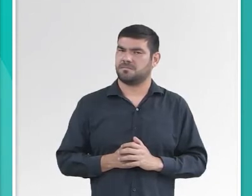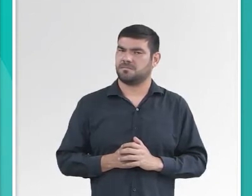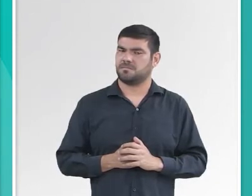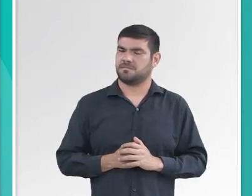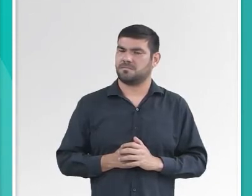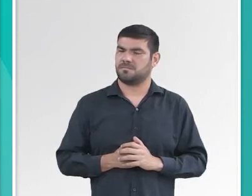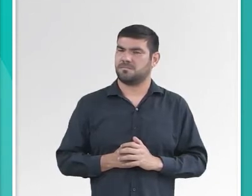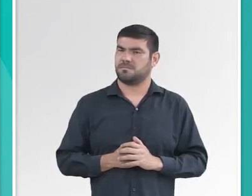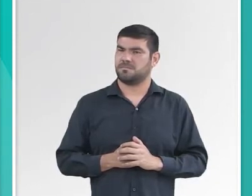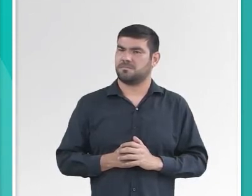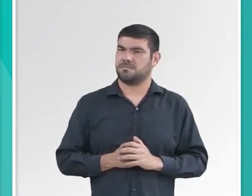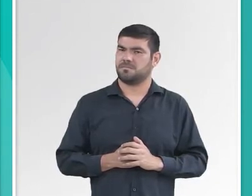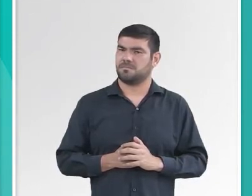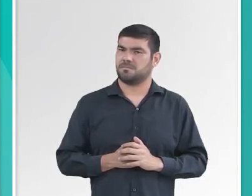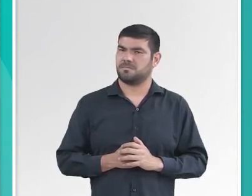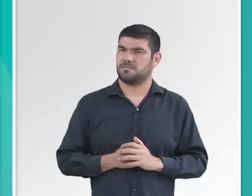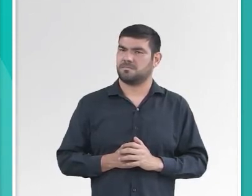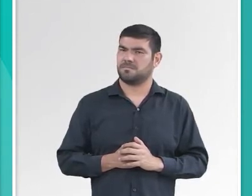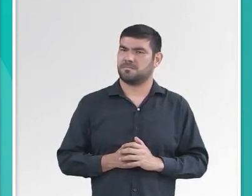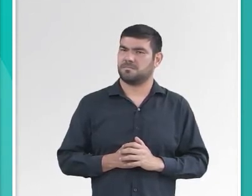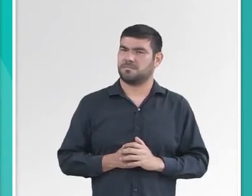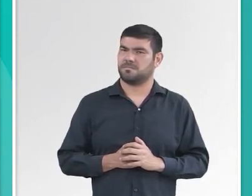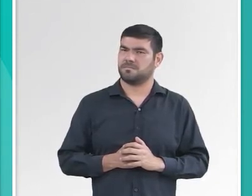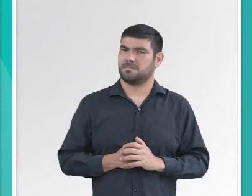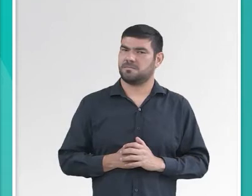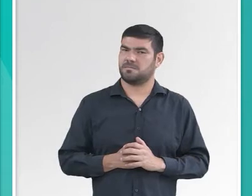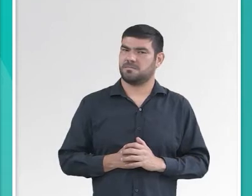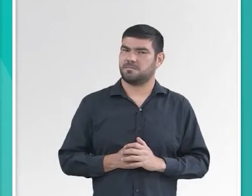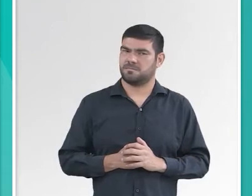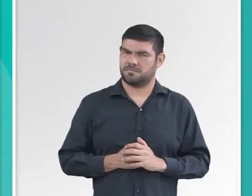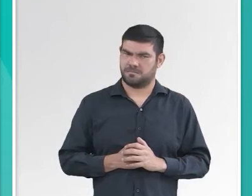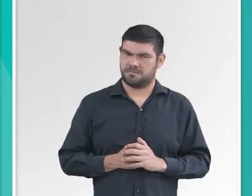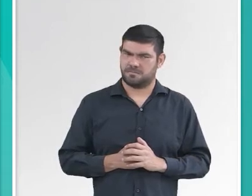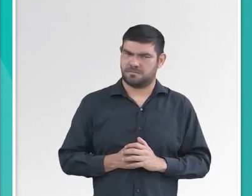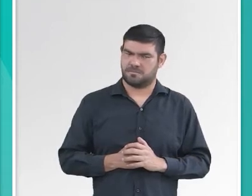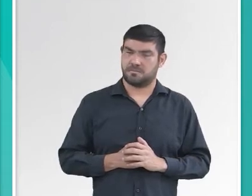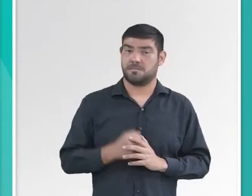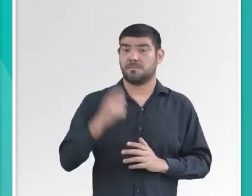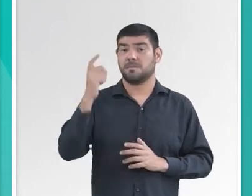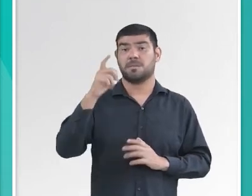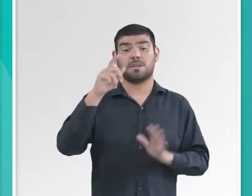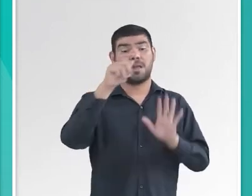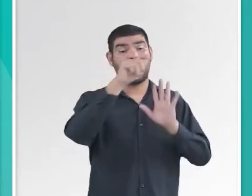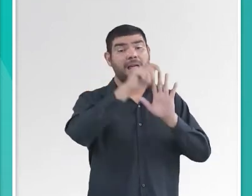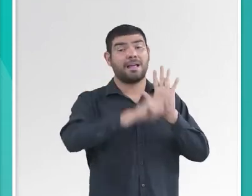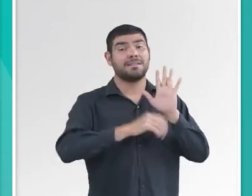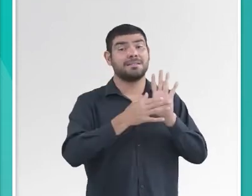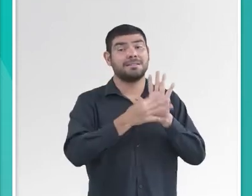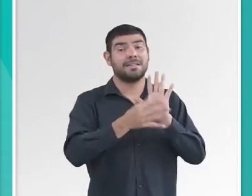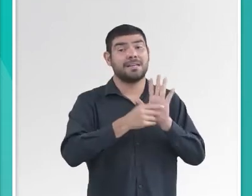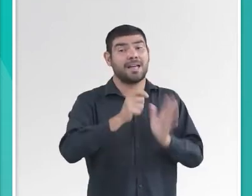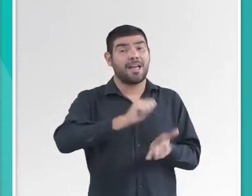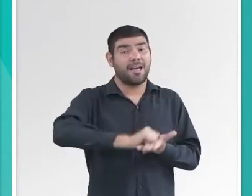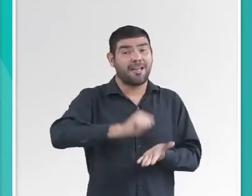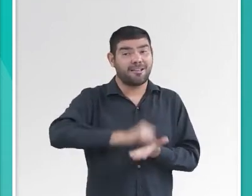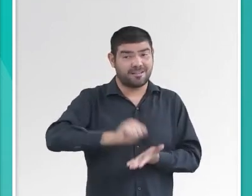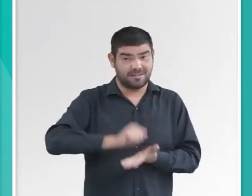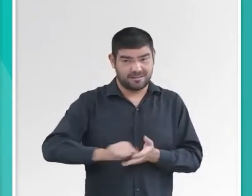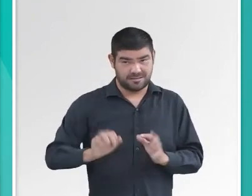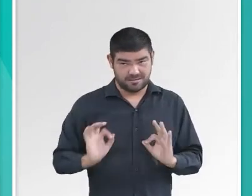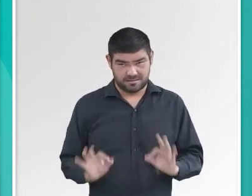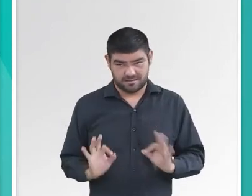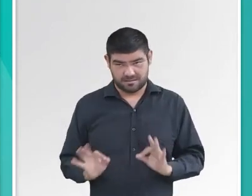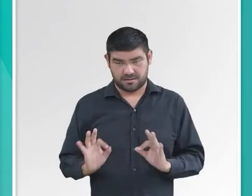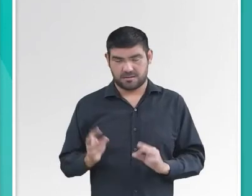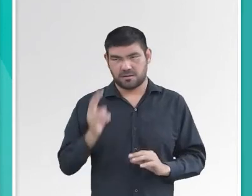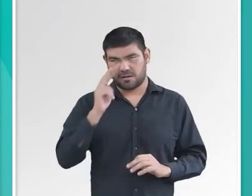partes principais do texto da obra. Isso no caso aí de resenhas escritas, certo? Então, quando você está aí, no caso, voltando aqui